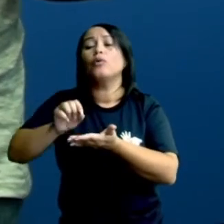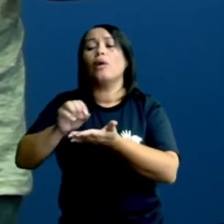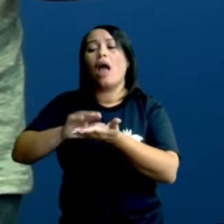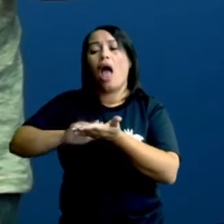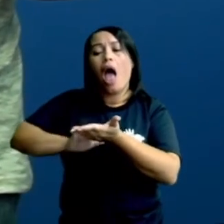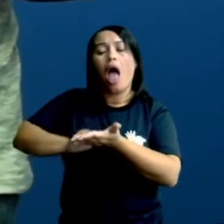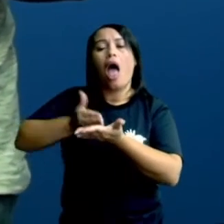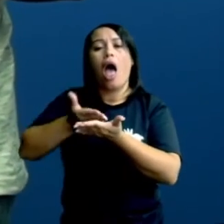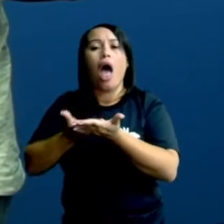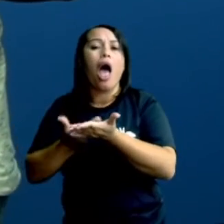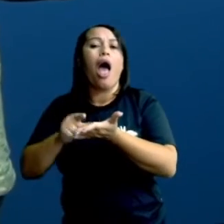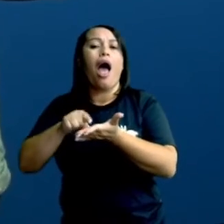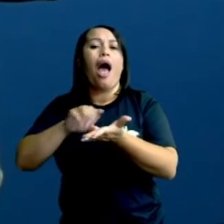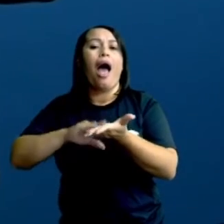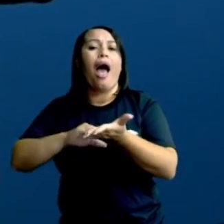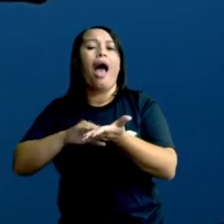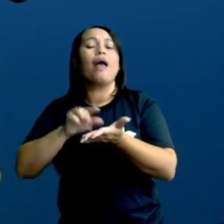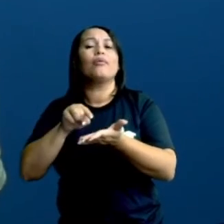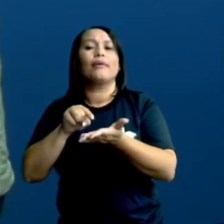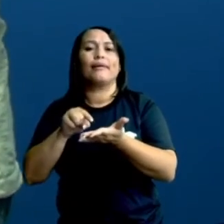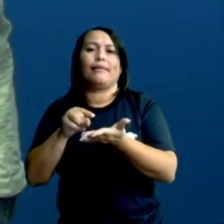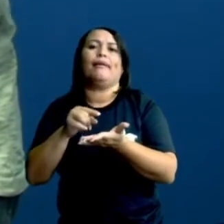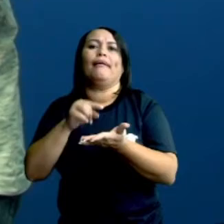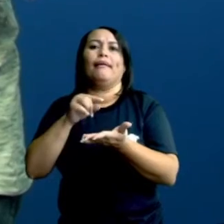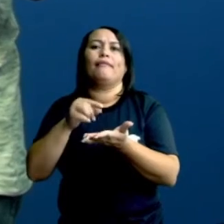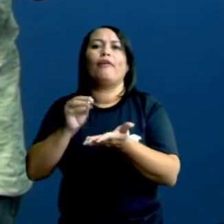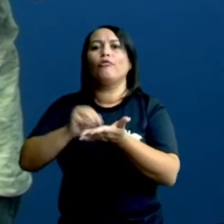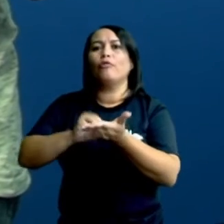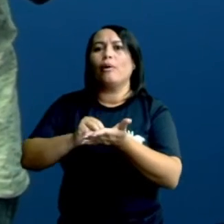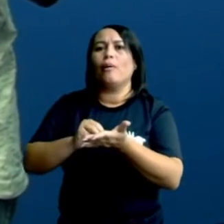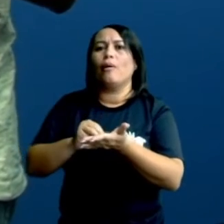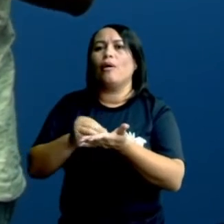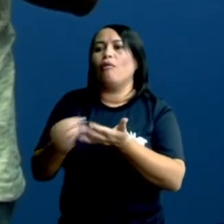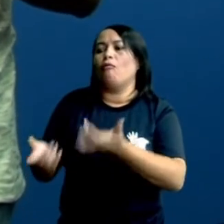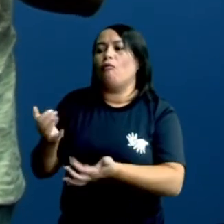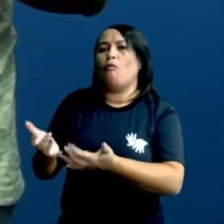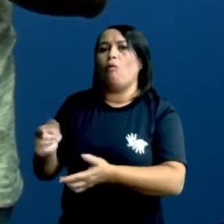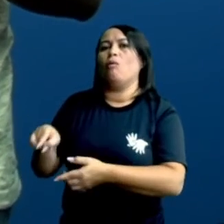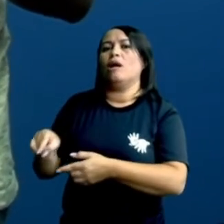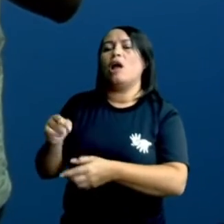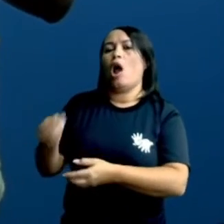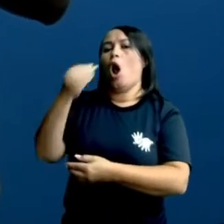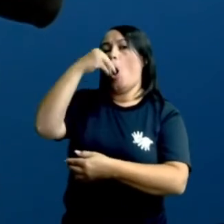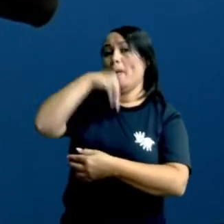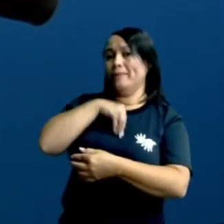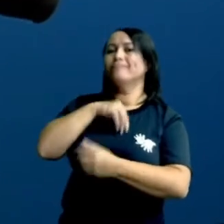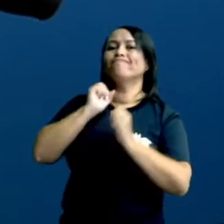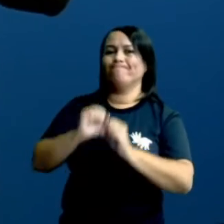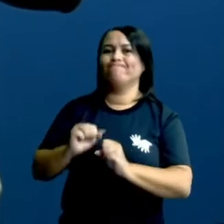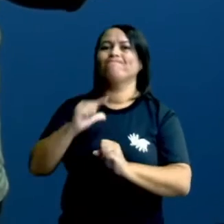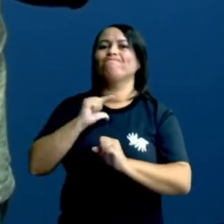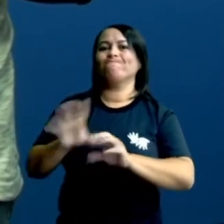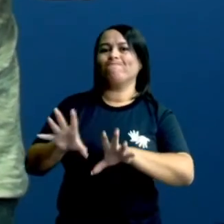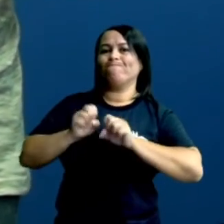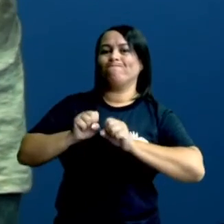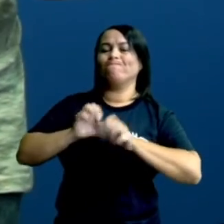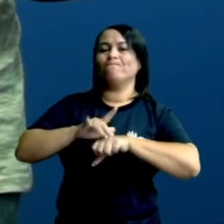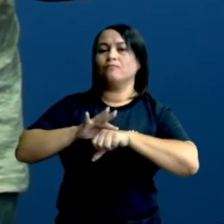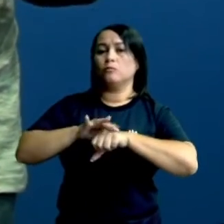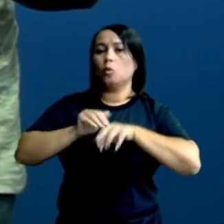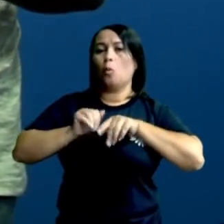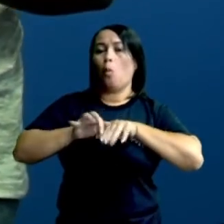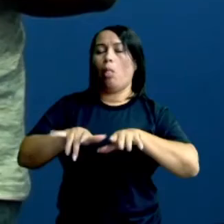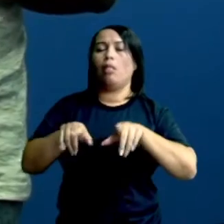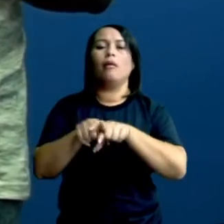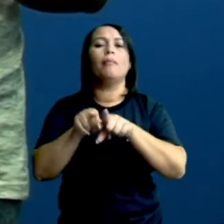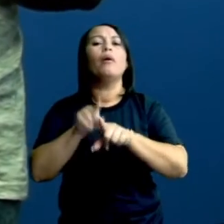o toxoplasma dentro dessa musculatura e você ingeri-lo e adquirir a toxoplasmose.